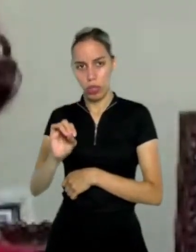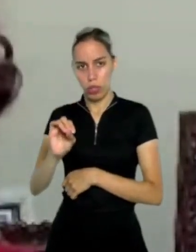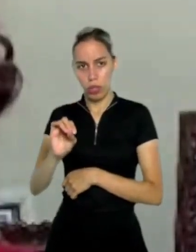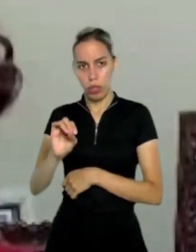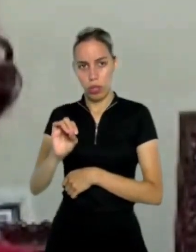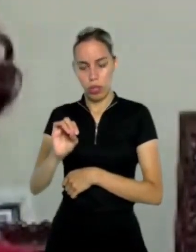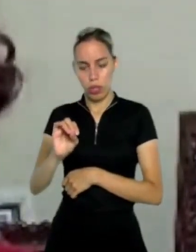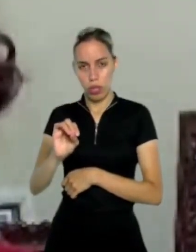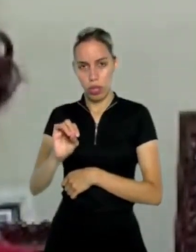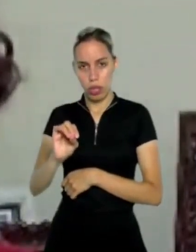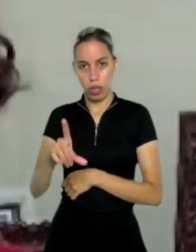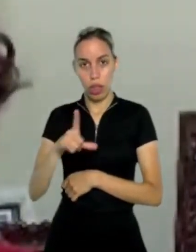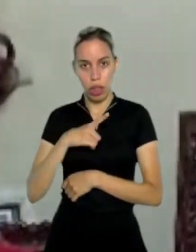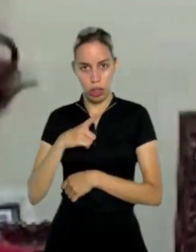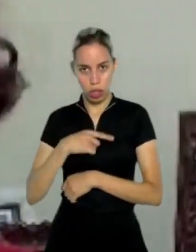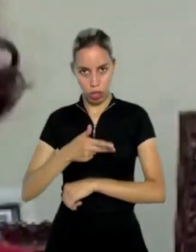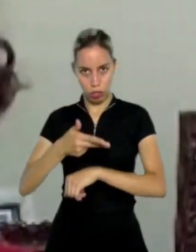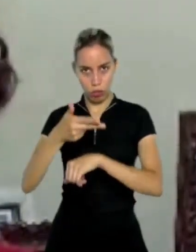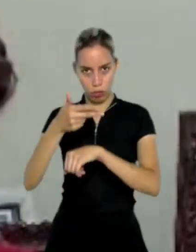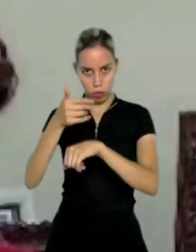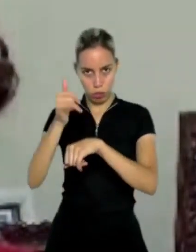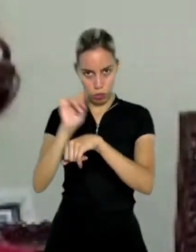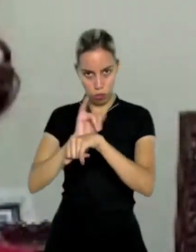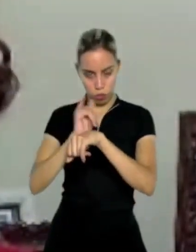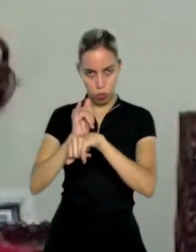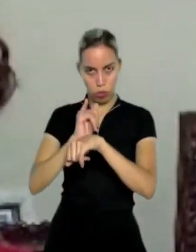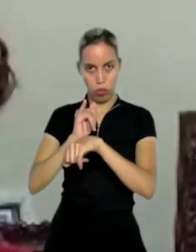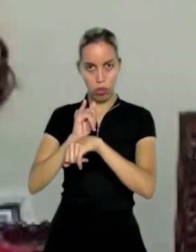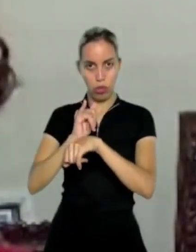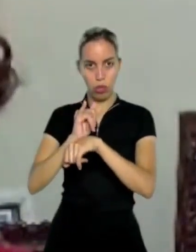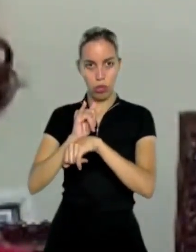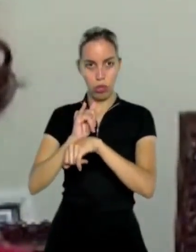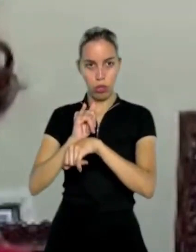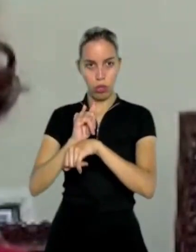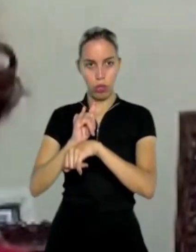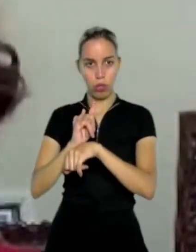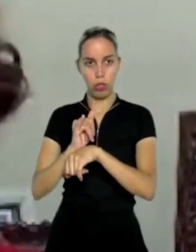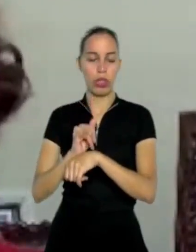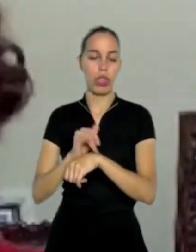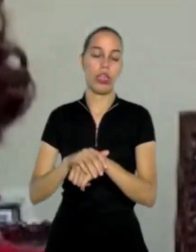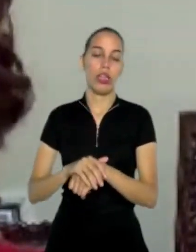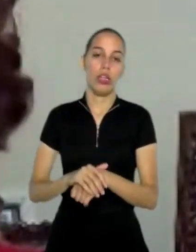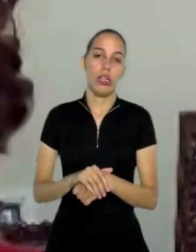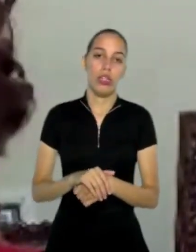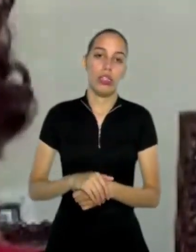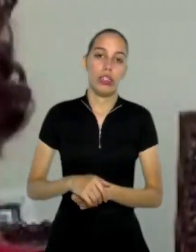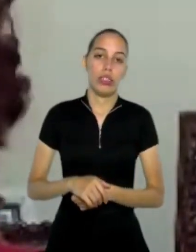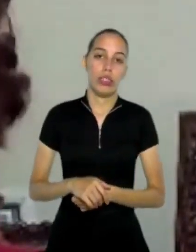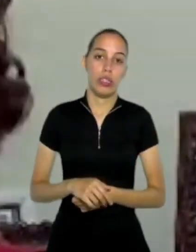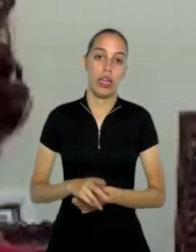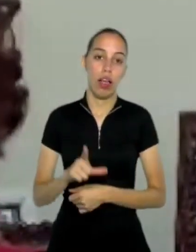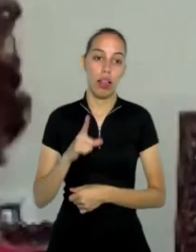ele tem um canal, né? Ele e várias pessoas têm um canal que se chama Iaras e Pagus, que